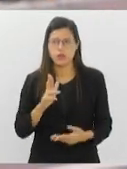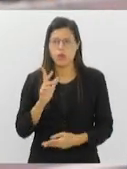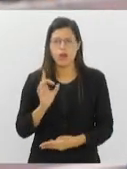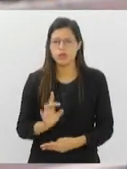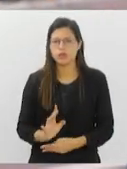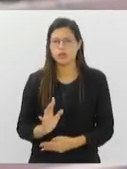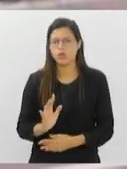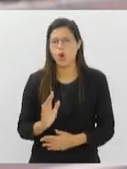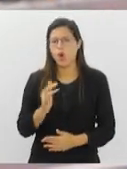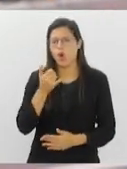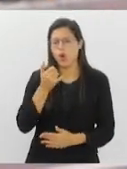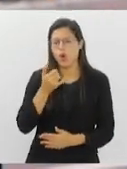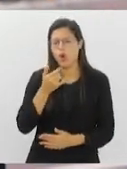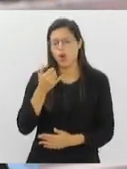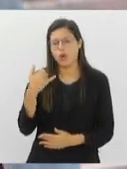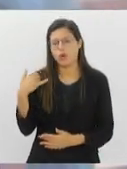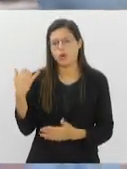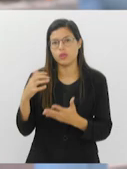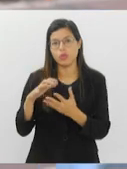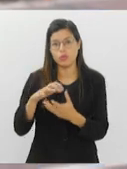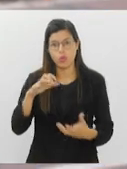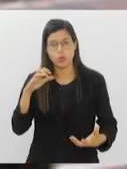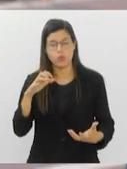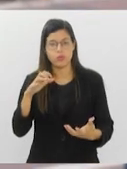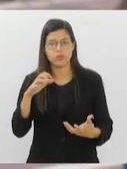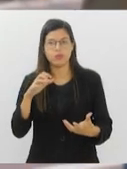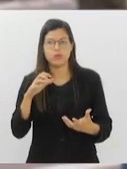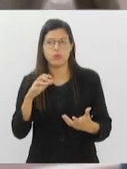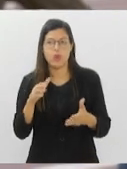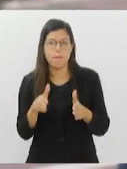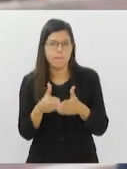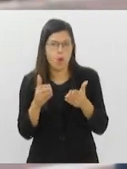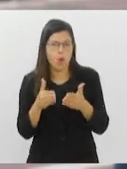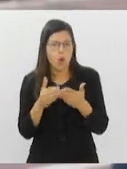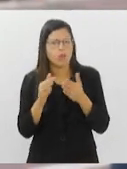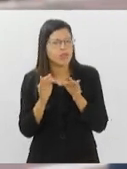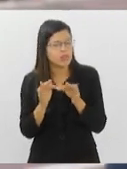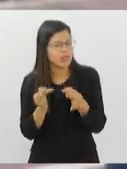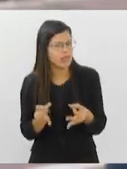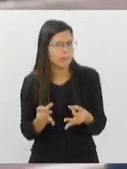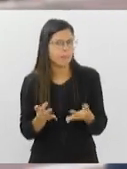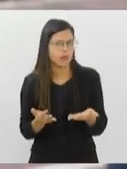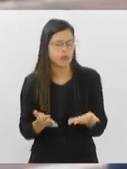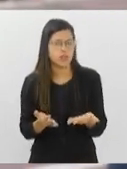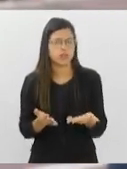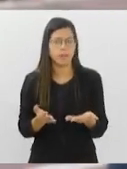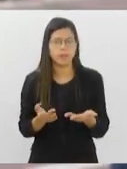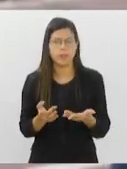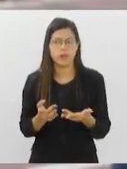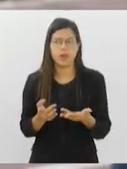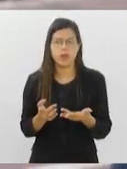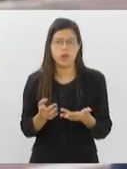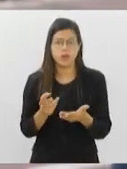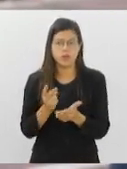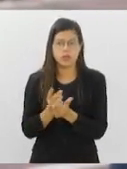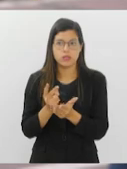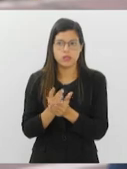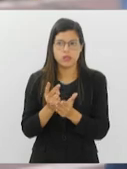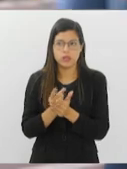em condição financeira, que seja humilde, né? Ele vai estar numa situação